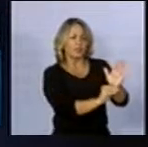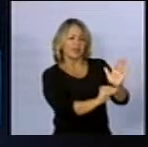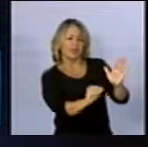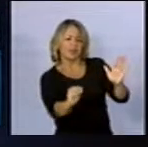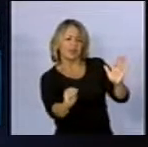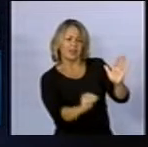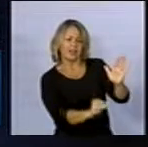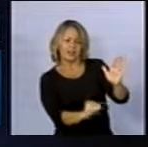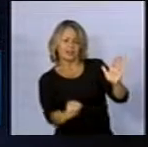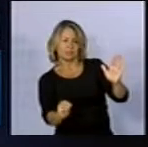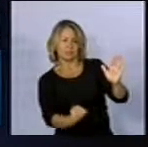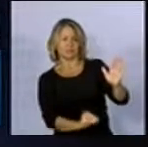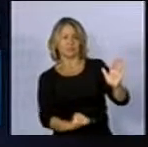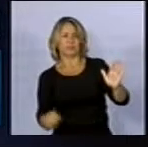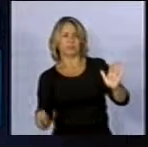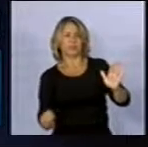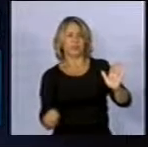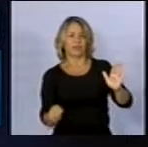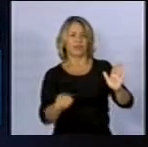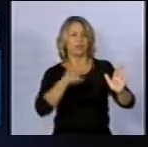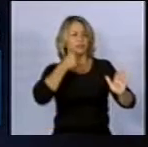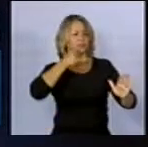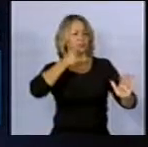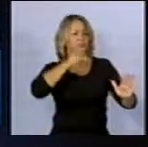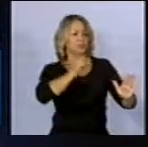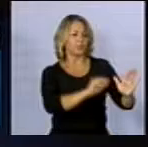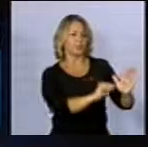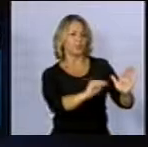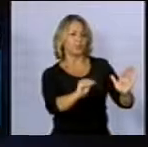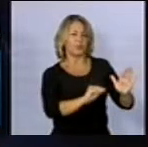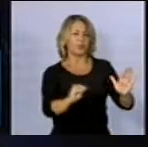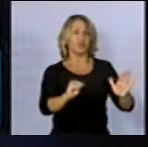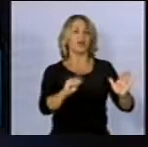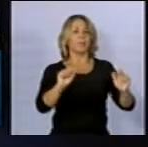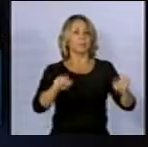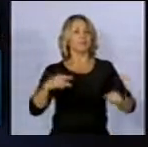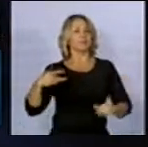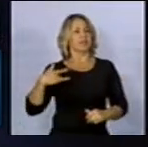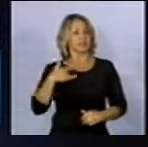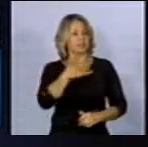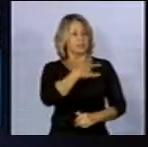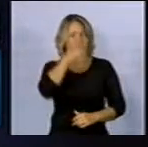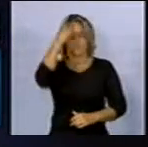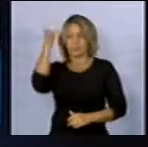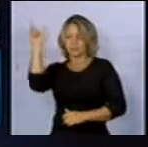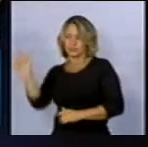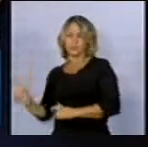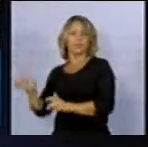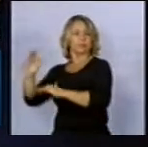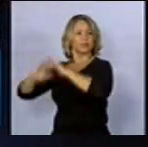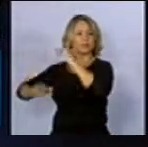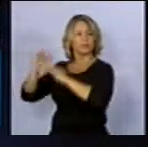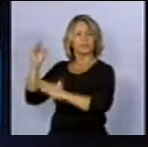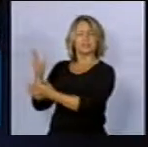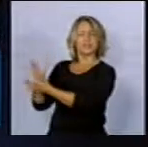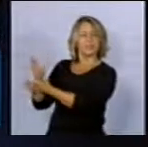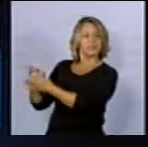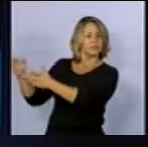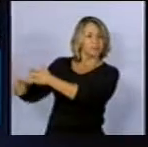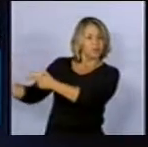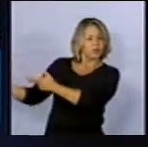daquela de radiação ionizante Será que a saúde desse profissional vai ser a mesma daqui a